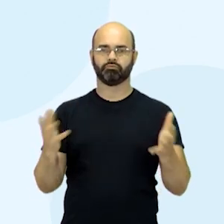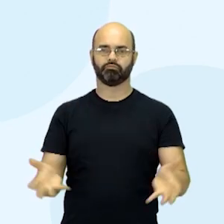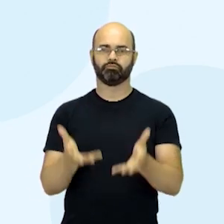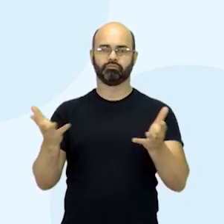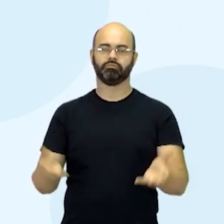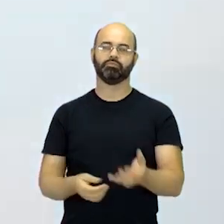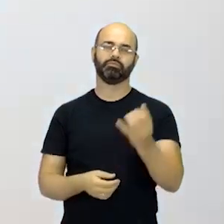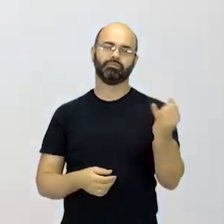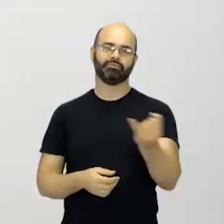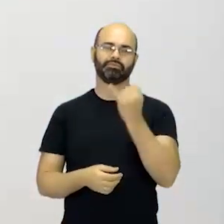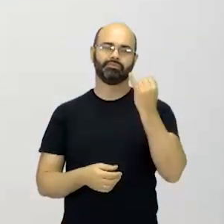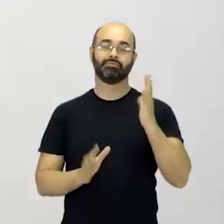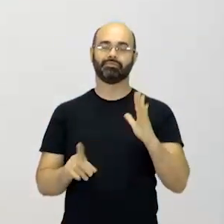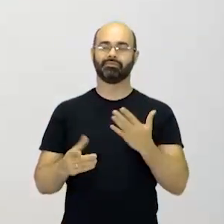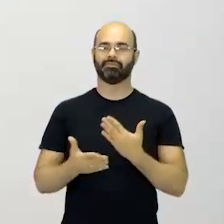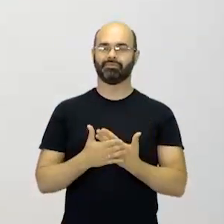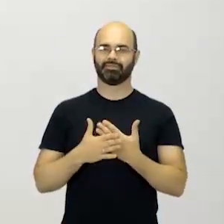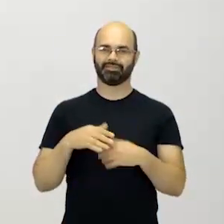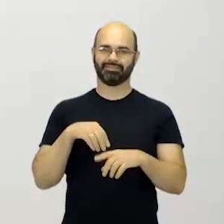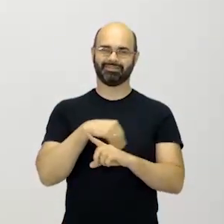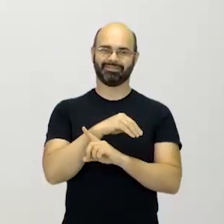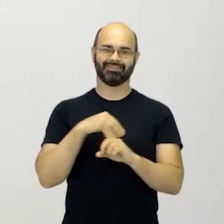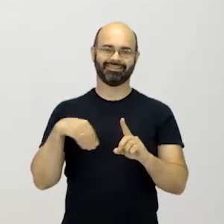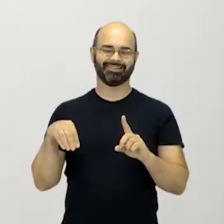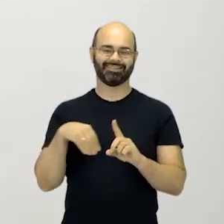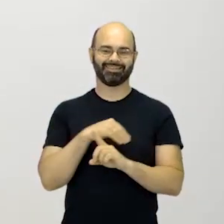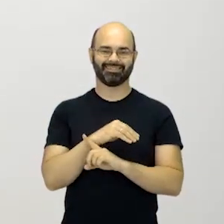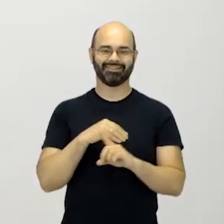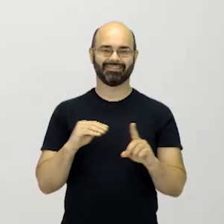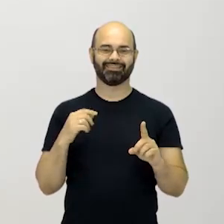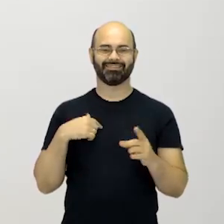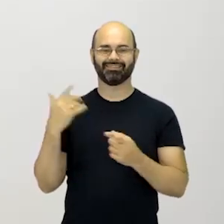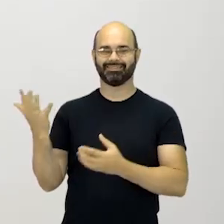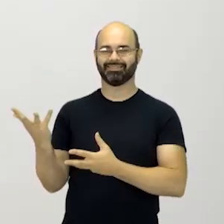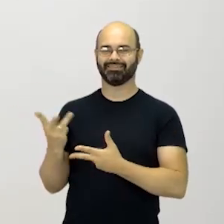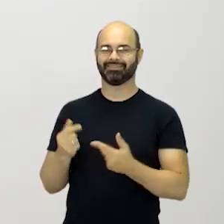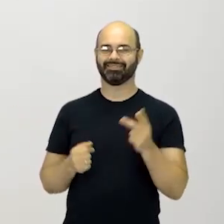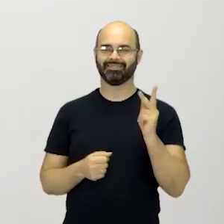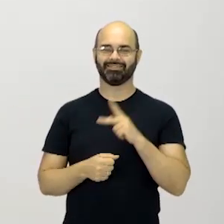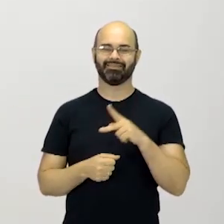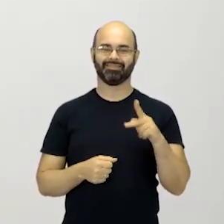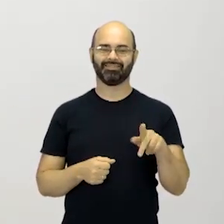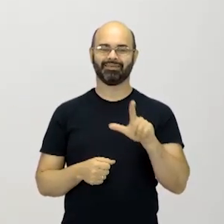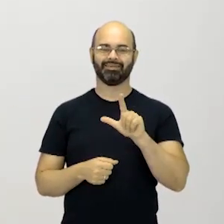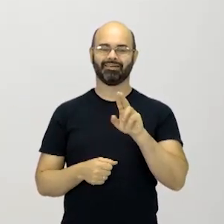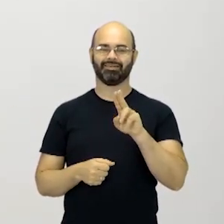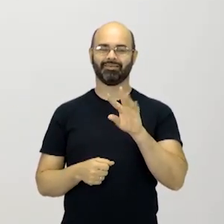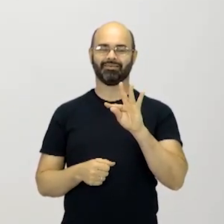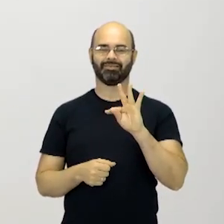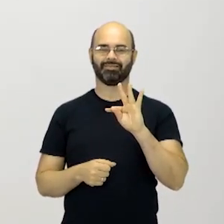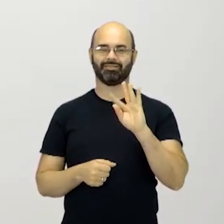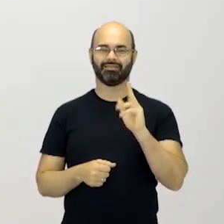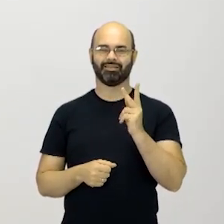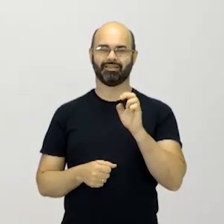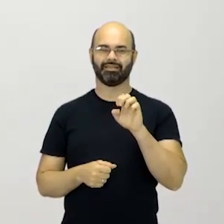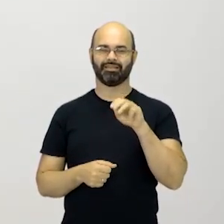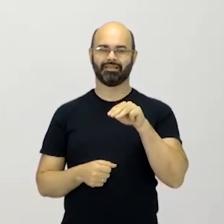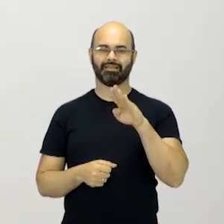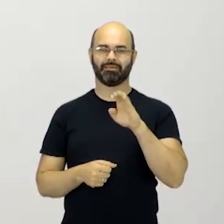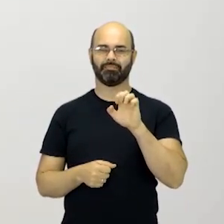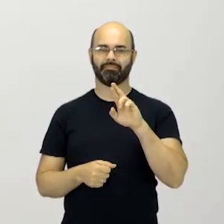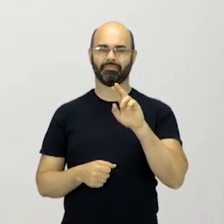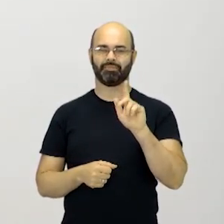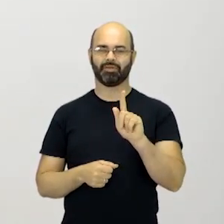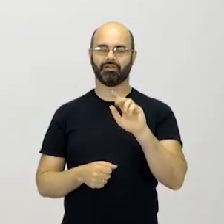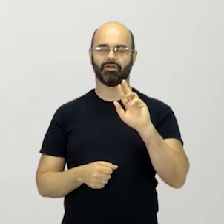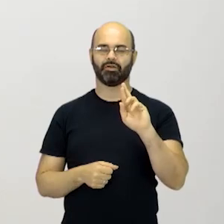nossa aula, para moderar e também contribuir, eu convidei hoje o professor Lindenberg Rocha. Ele trabalha, como